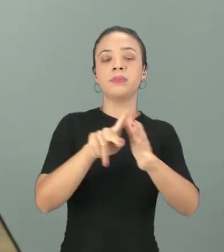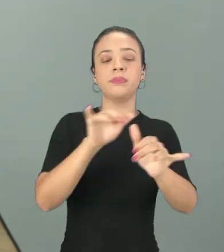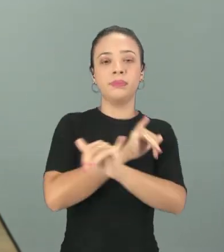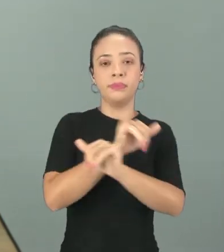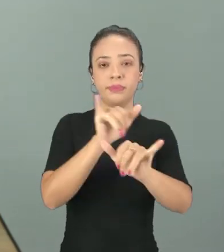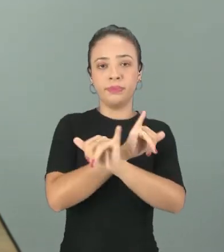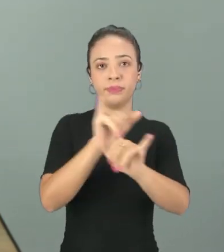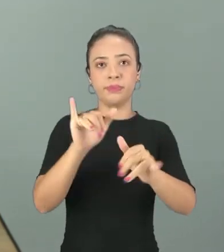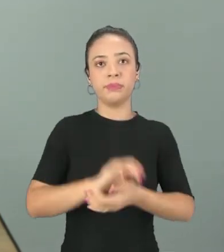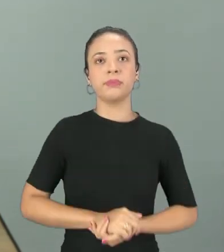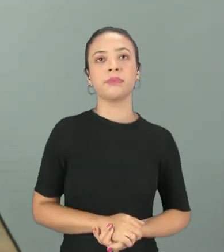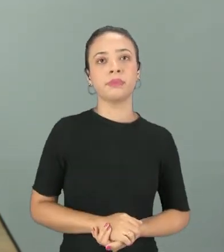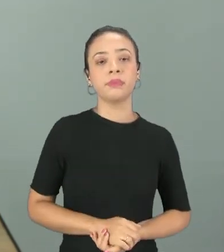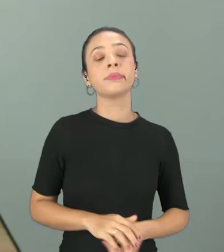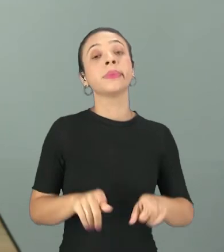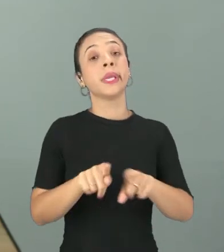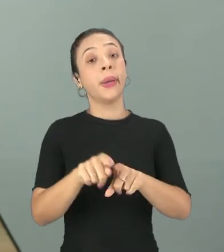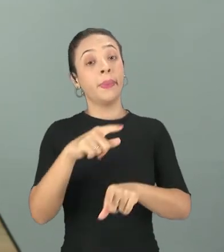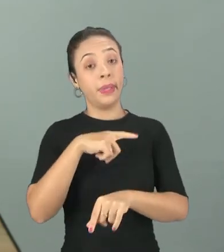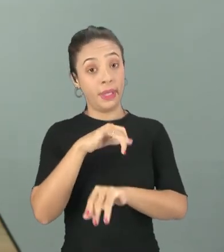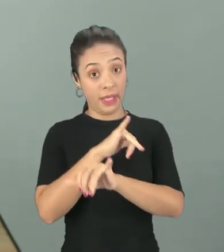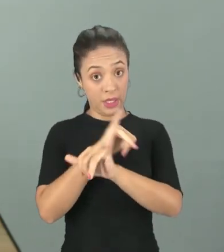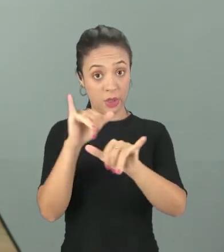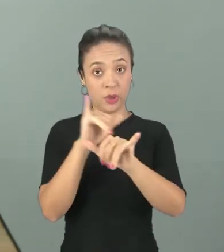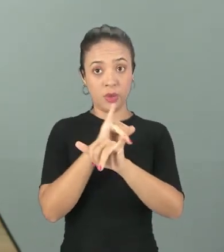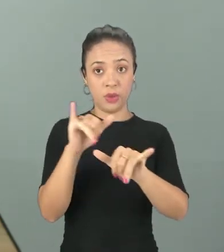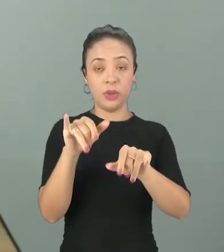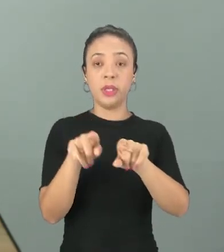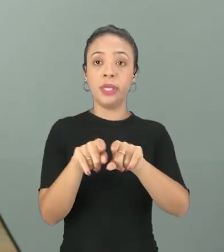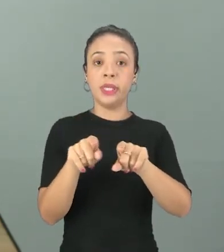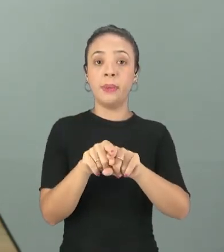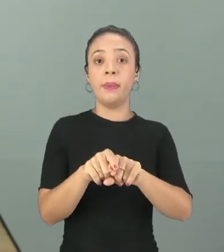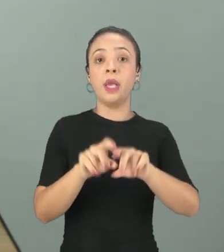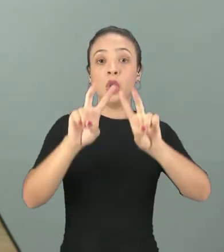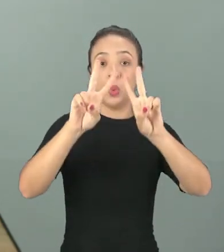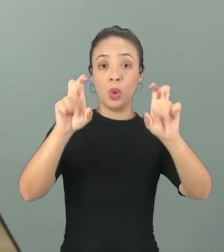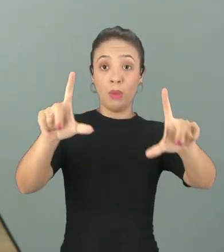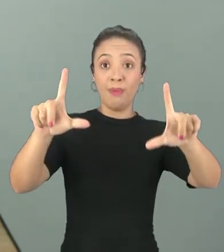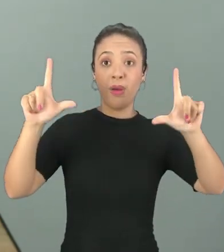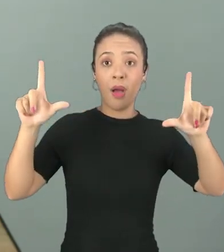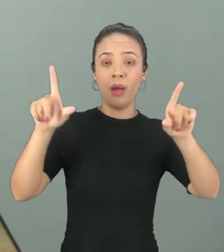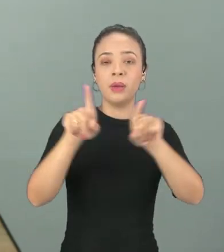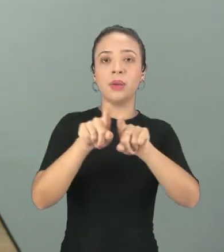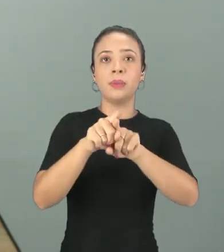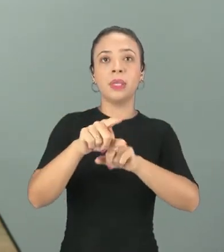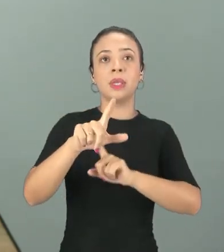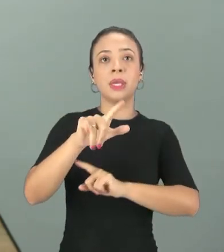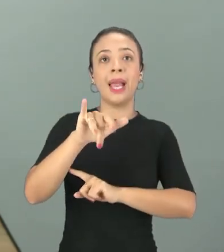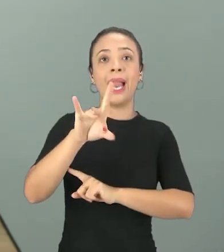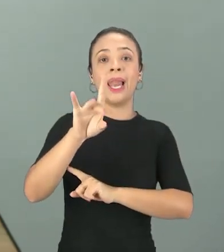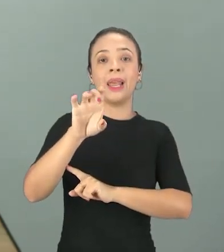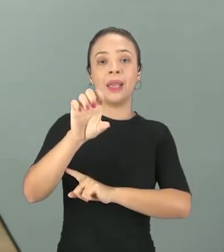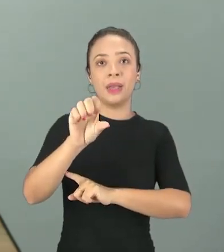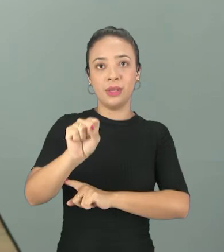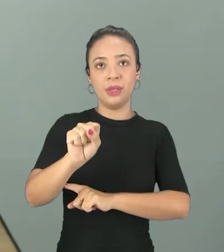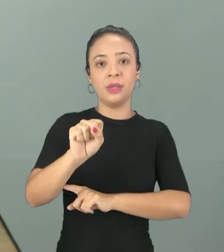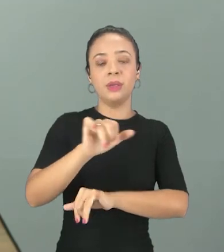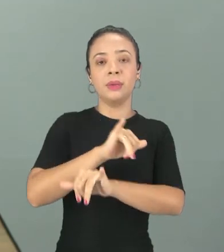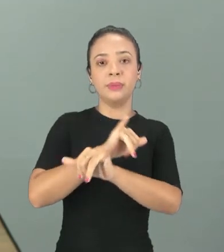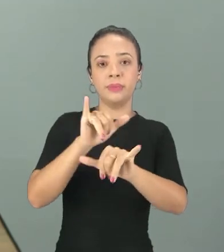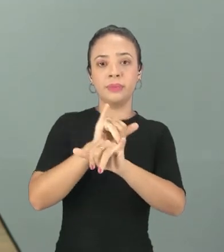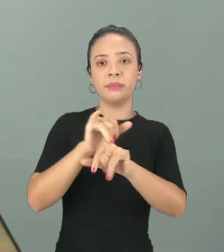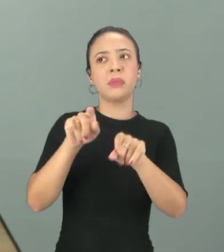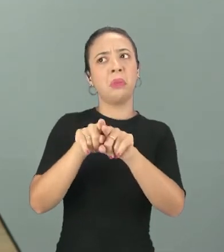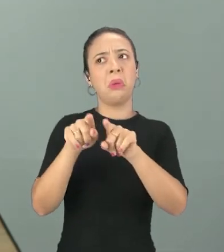notícia. Mas além da notícia e da manchete, nós temos também os leads de notícias. E aí,